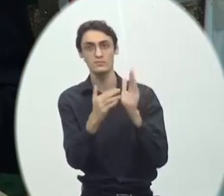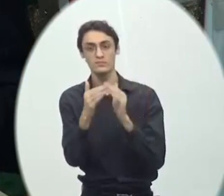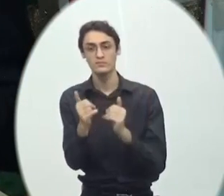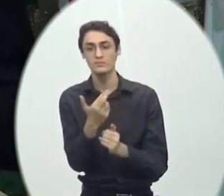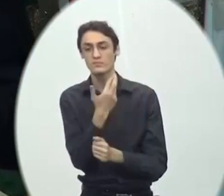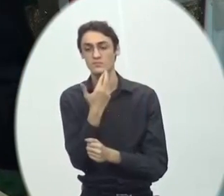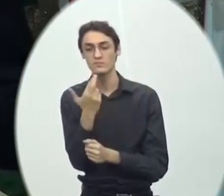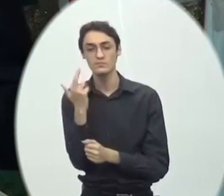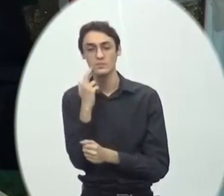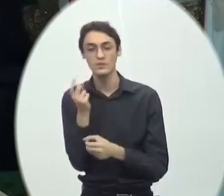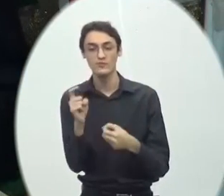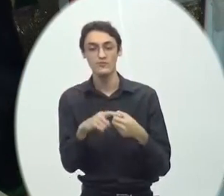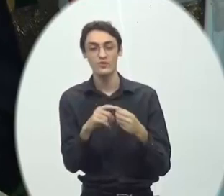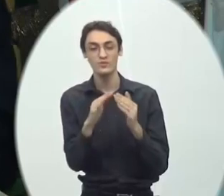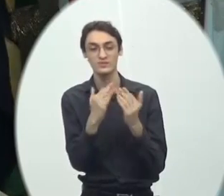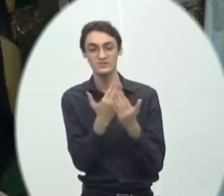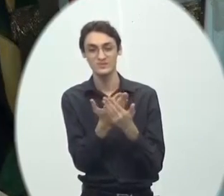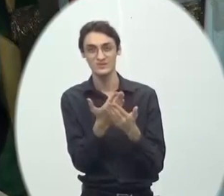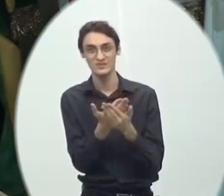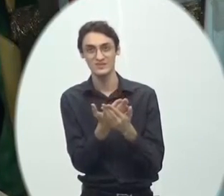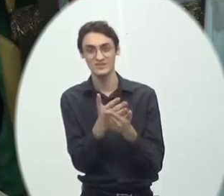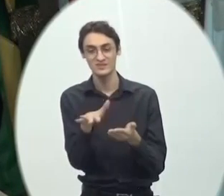às voltas das aulas,